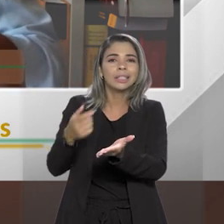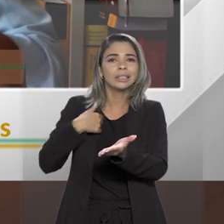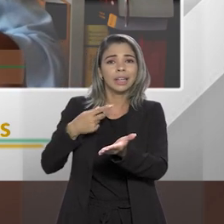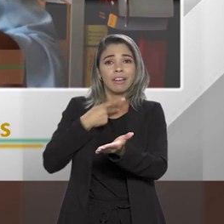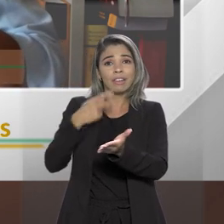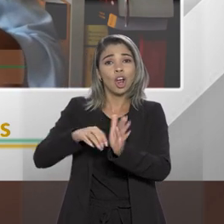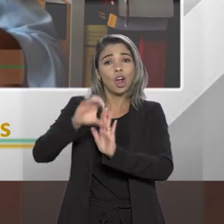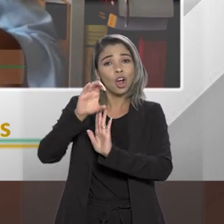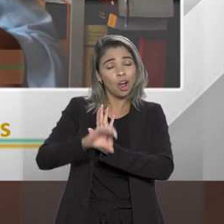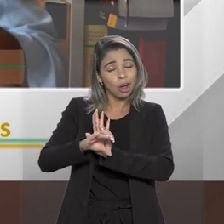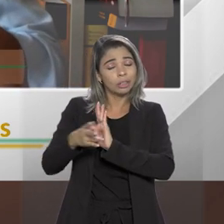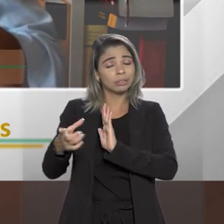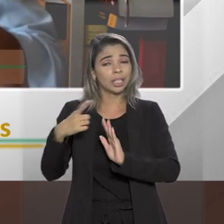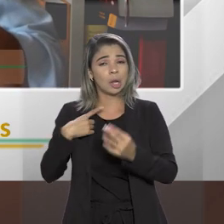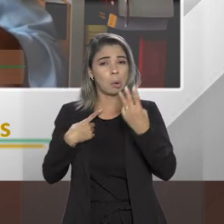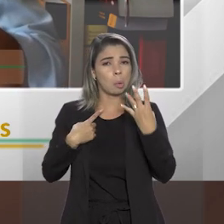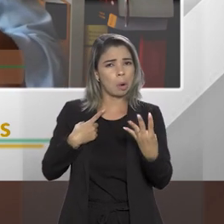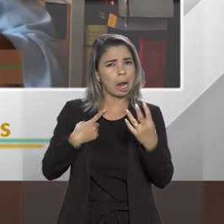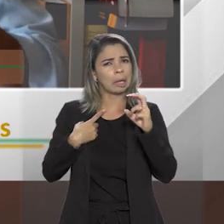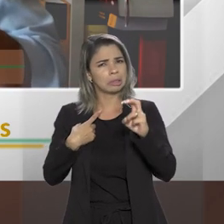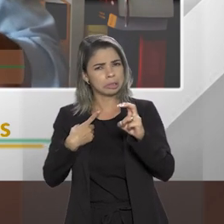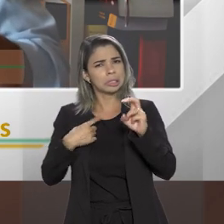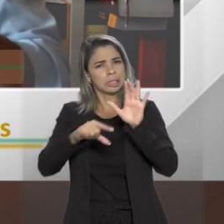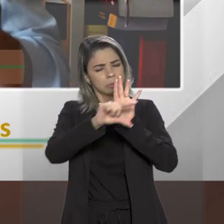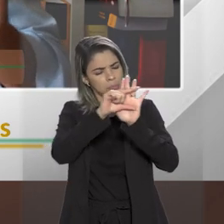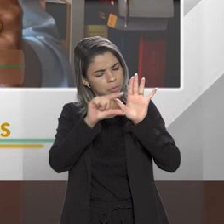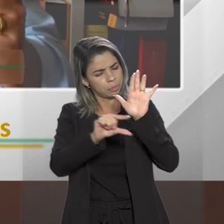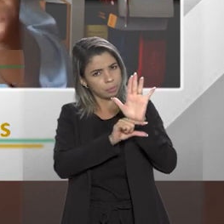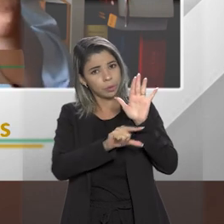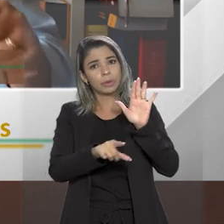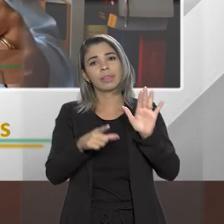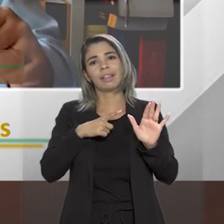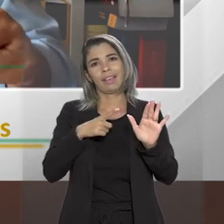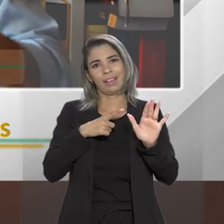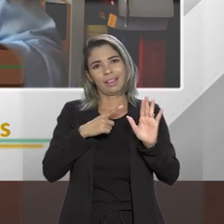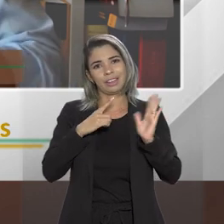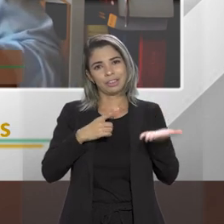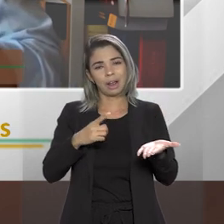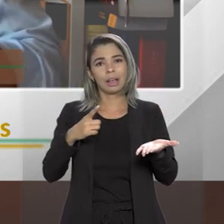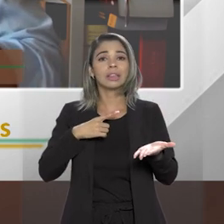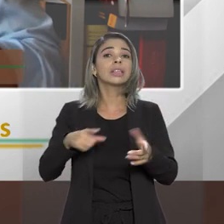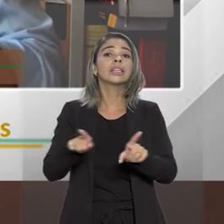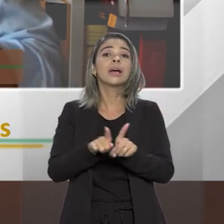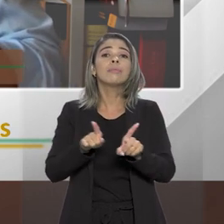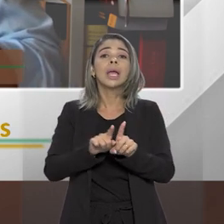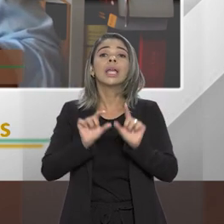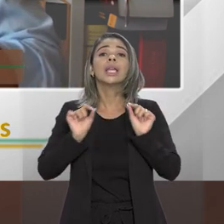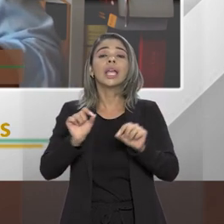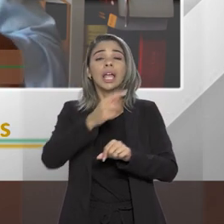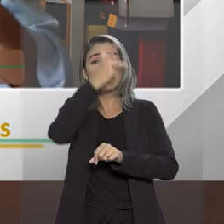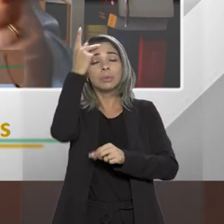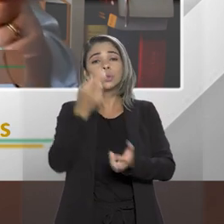umas 4 ou 5 passagens do código. O código menciona os entes reguladores. Quando